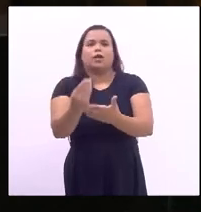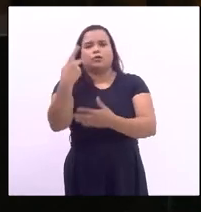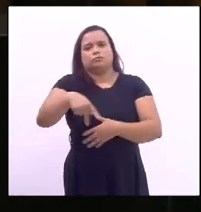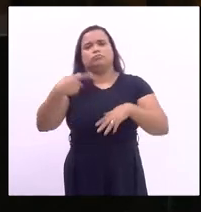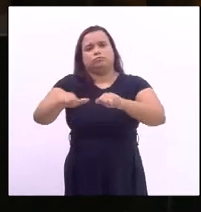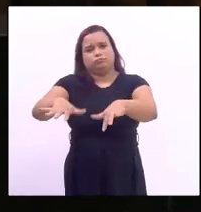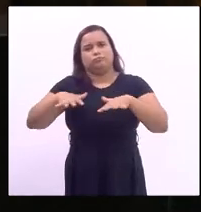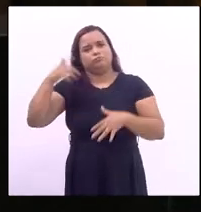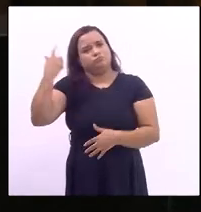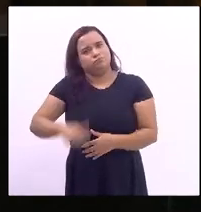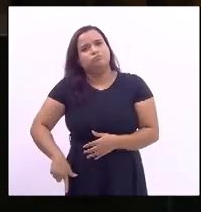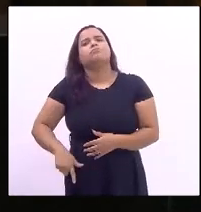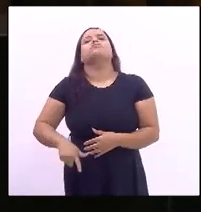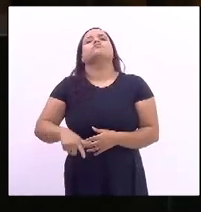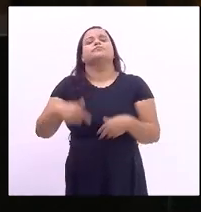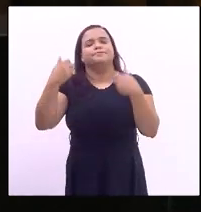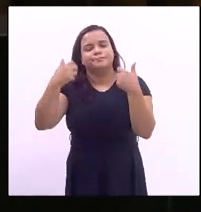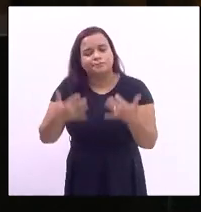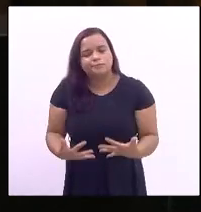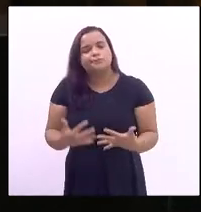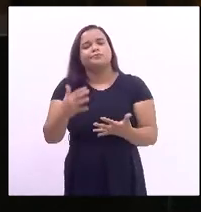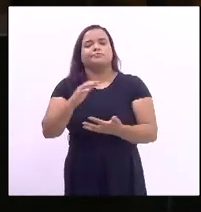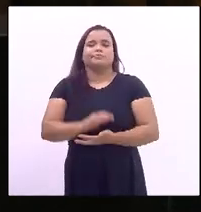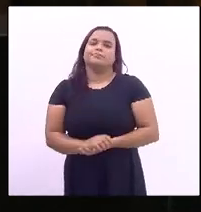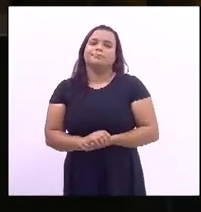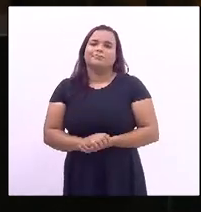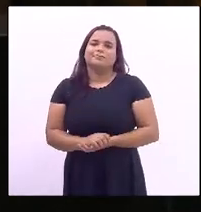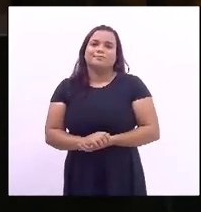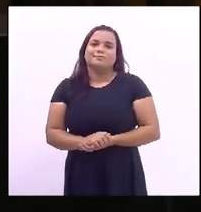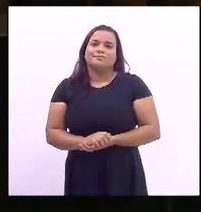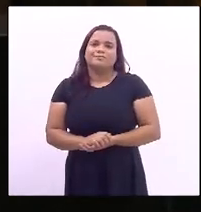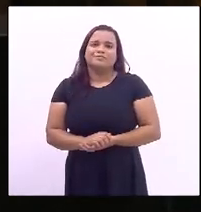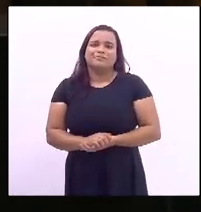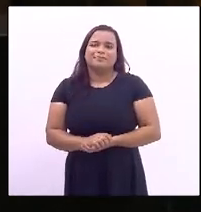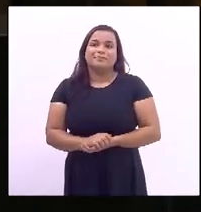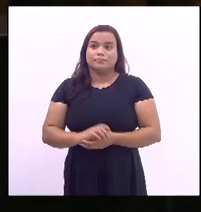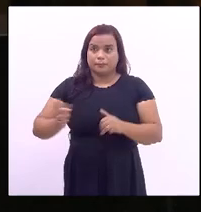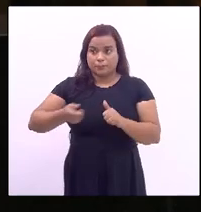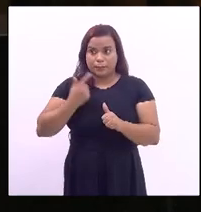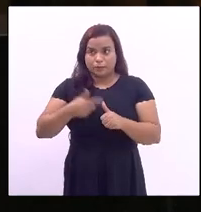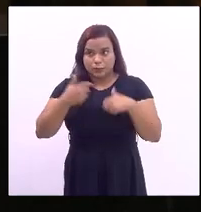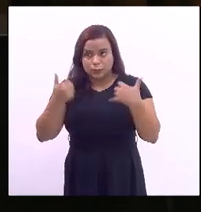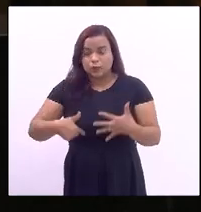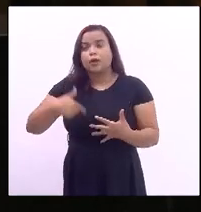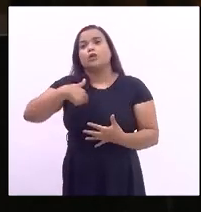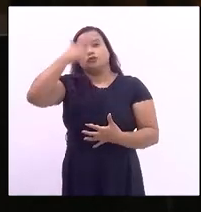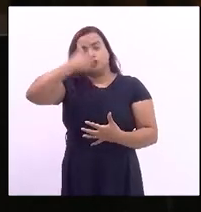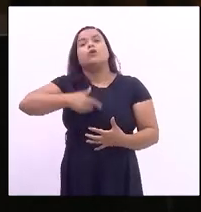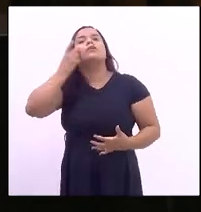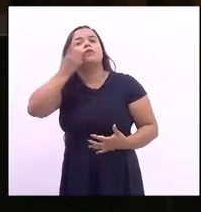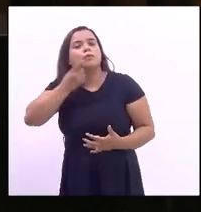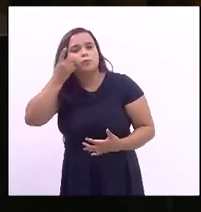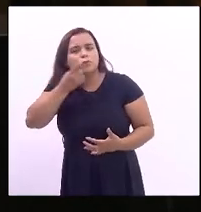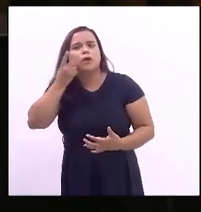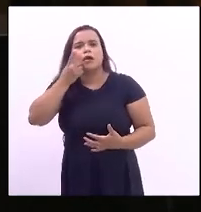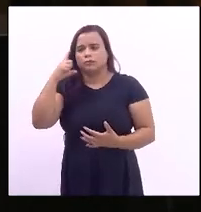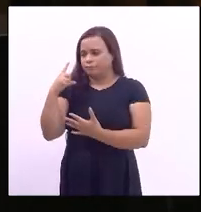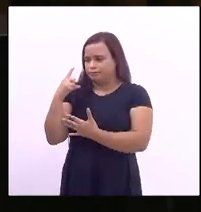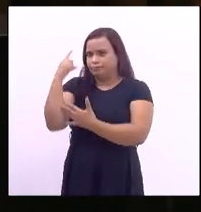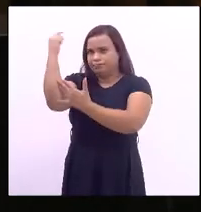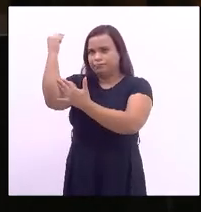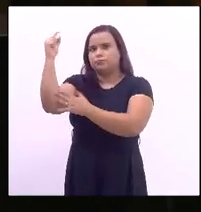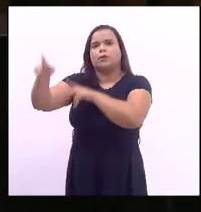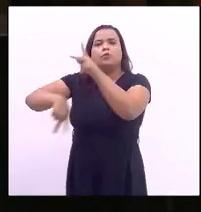plenário mais uma vez o primeiro que eu fui uma deputada Eleita